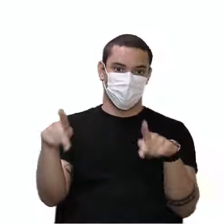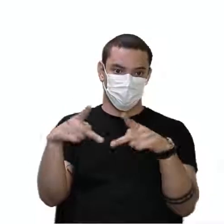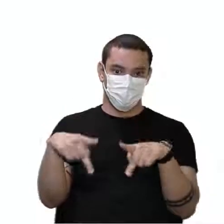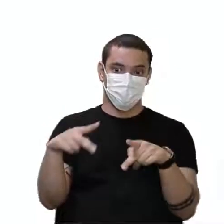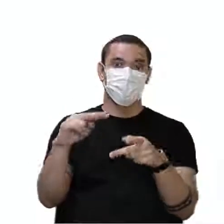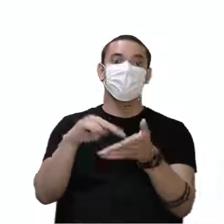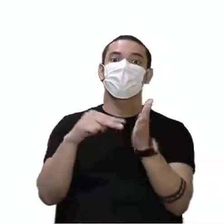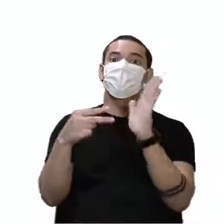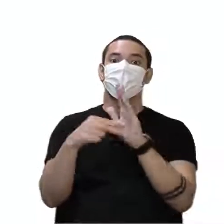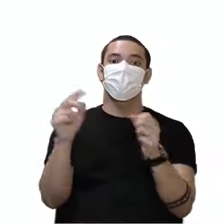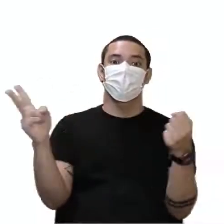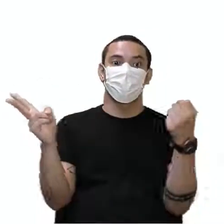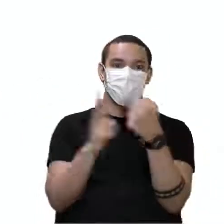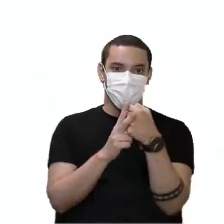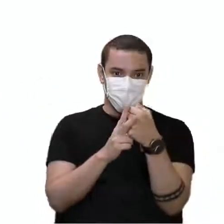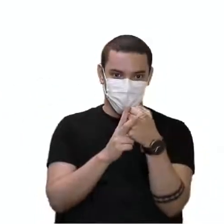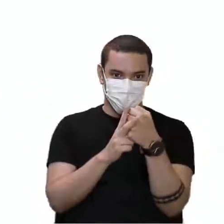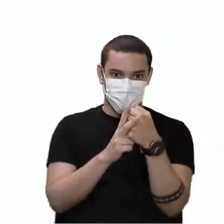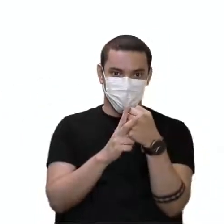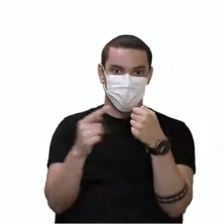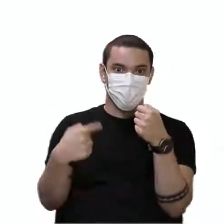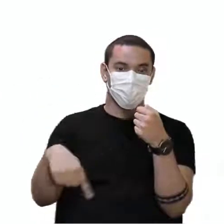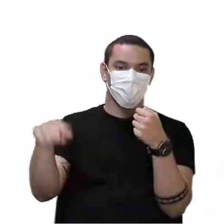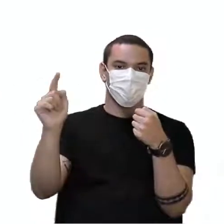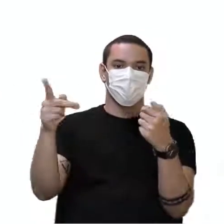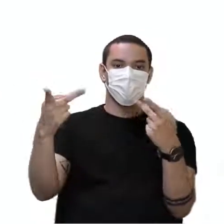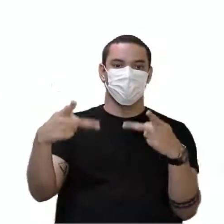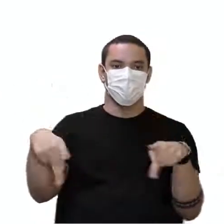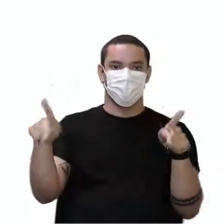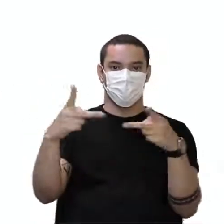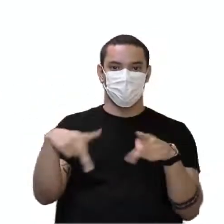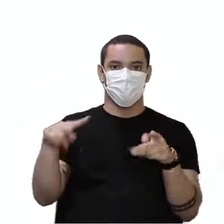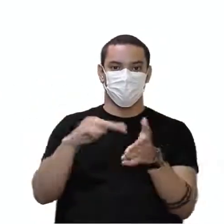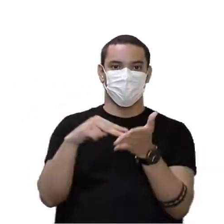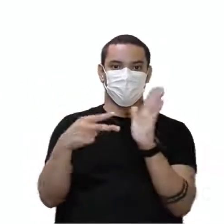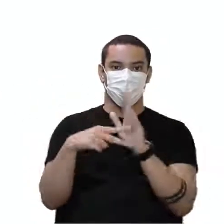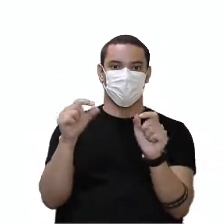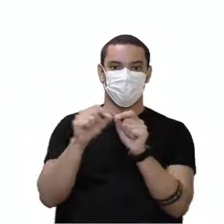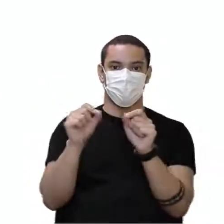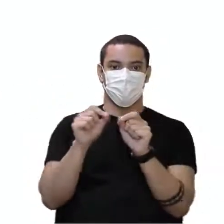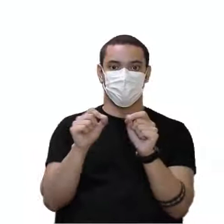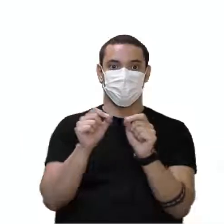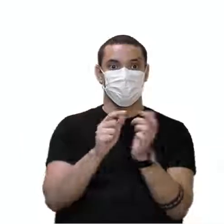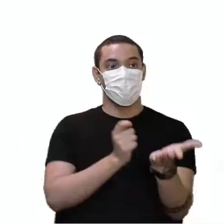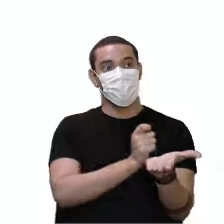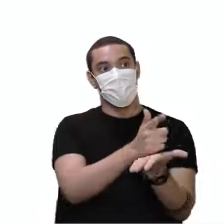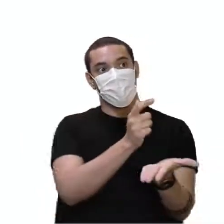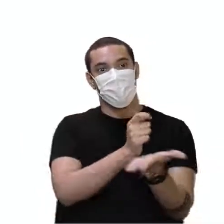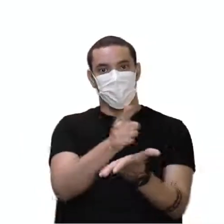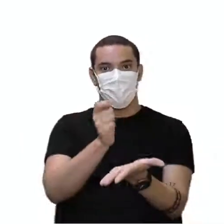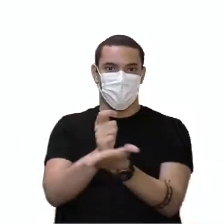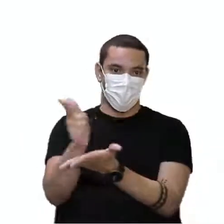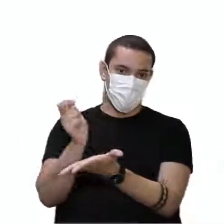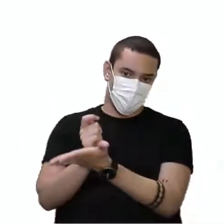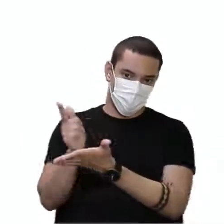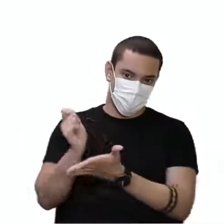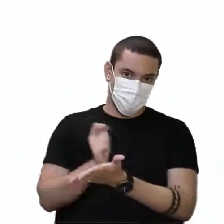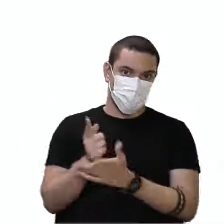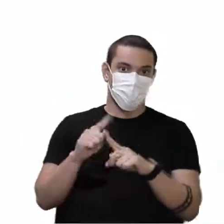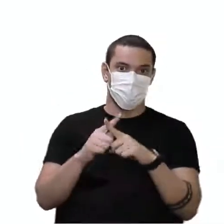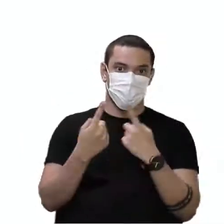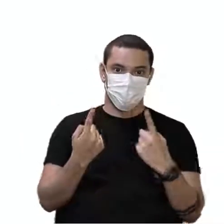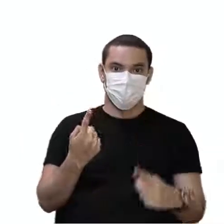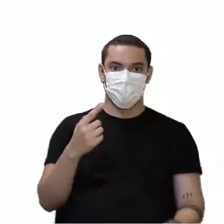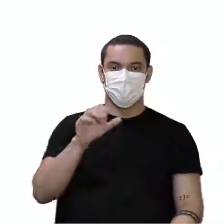no inglês é um verbo, to shop. Shopping é fazer compras. Aqui a gente fala que é o local que a gente vai, mas